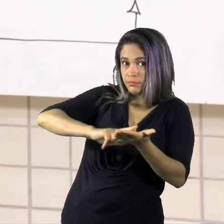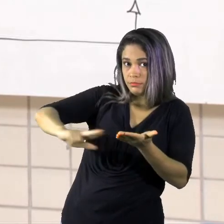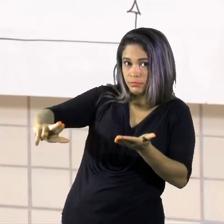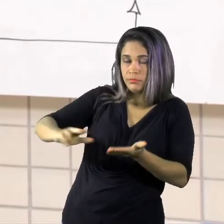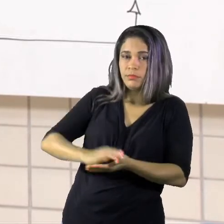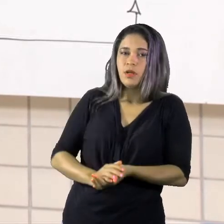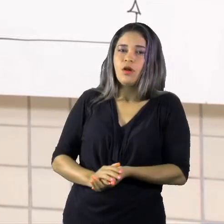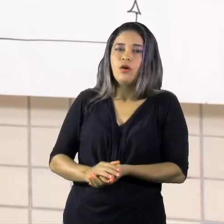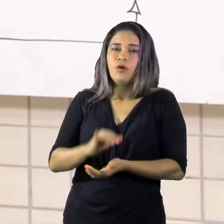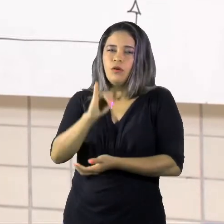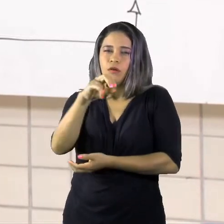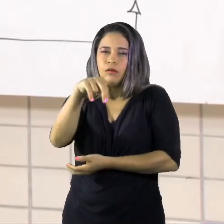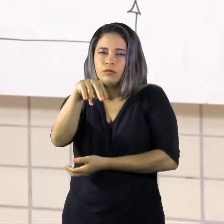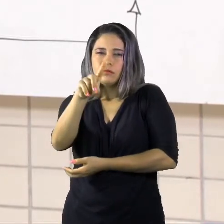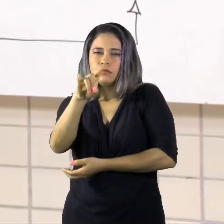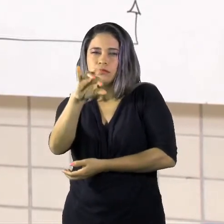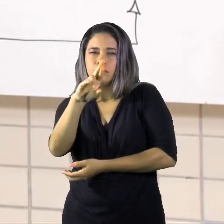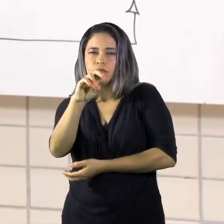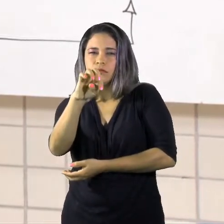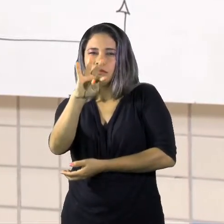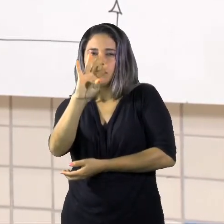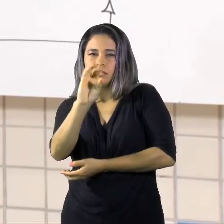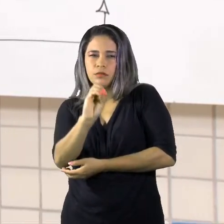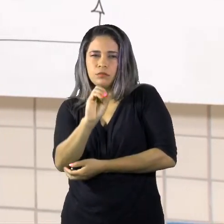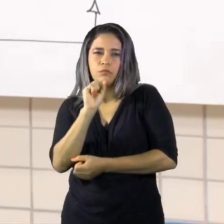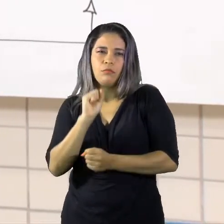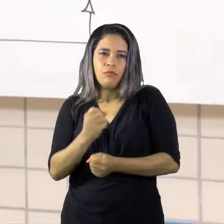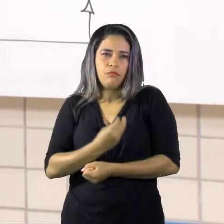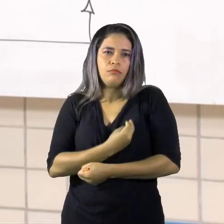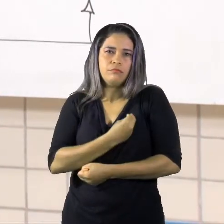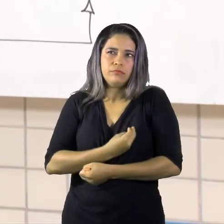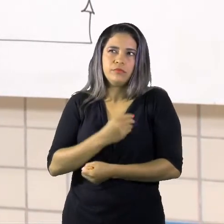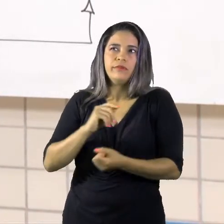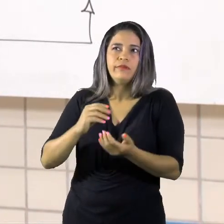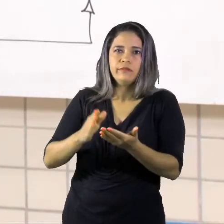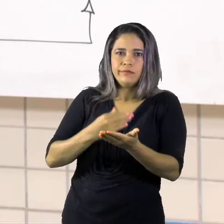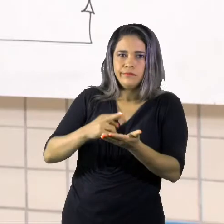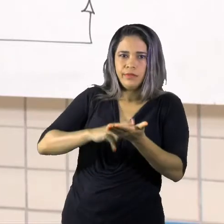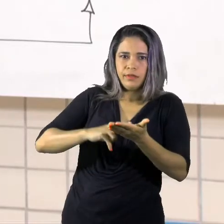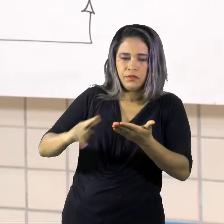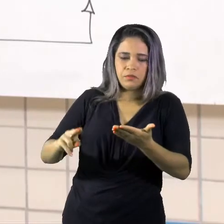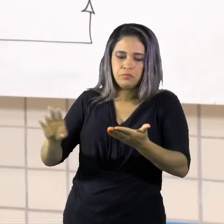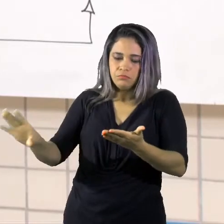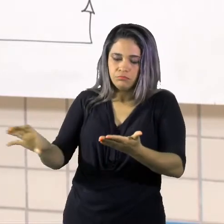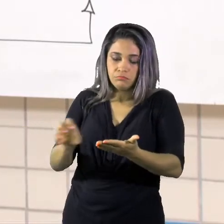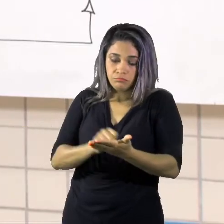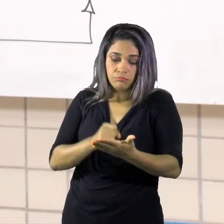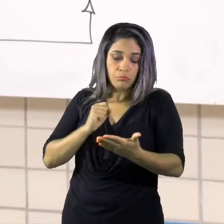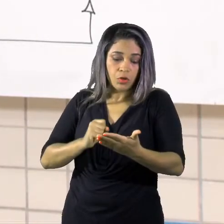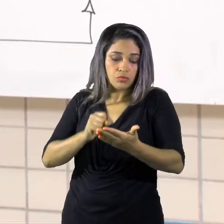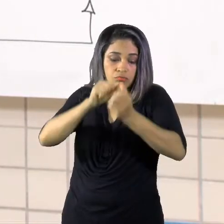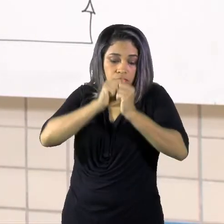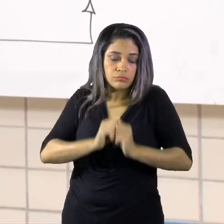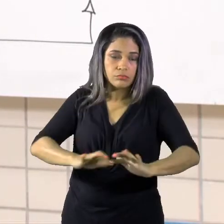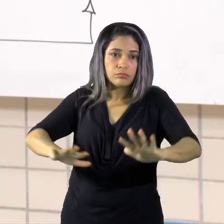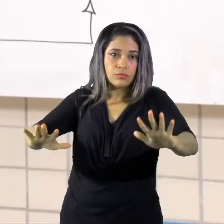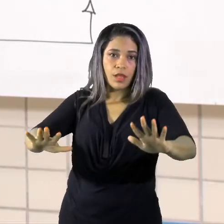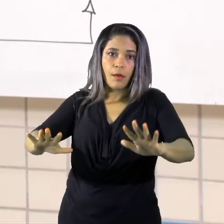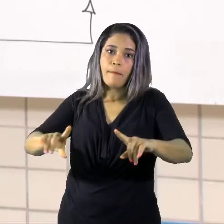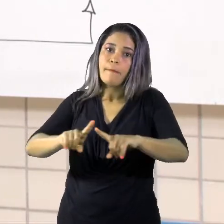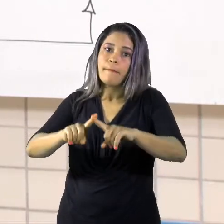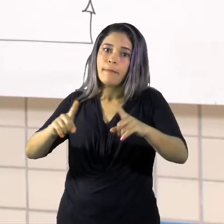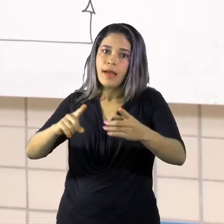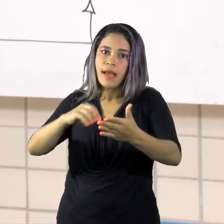pode existir quando essa carta for selecionada pela revista para ser publicada lá na seção de carta do